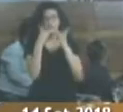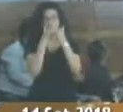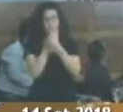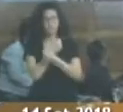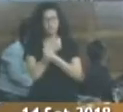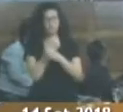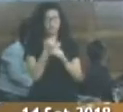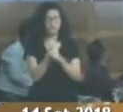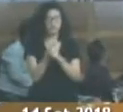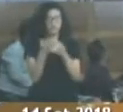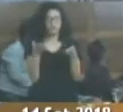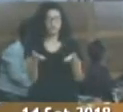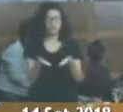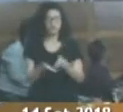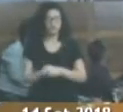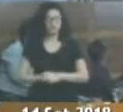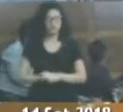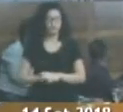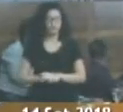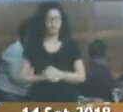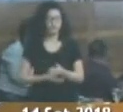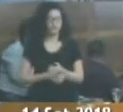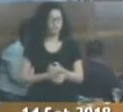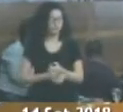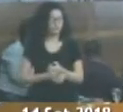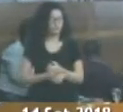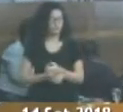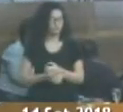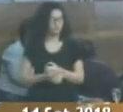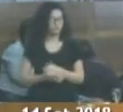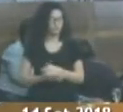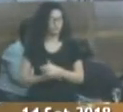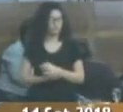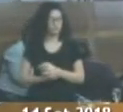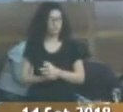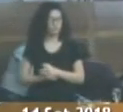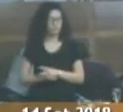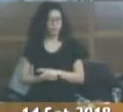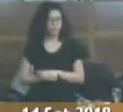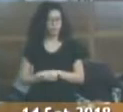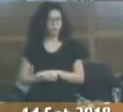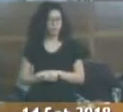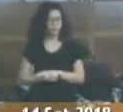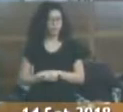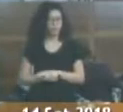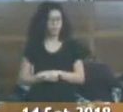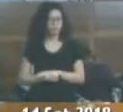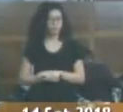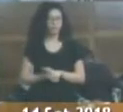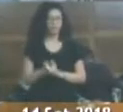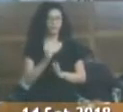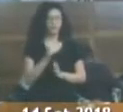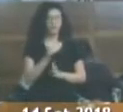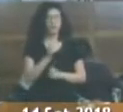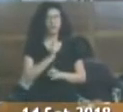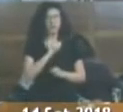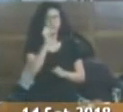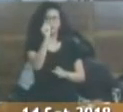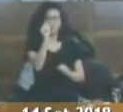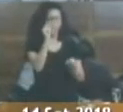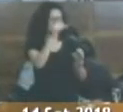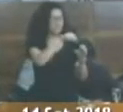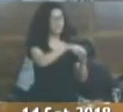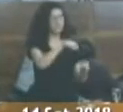ano. Tá. Bom, para a produção das vieiras, né, das sementes das